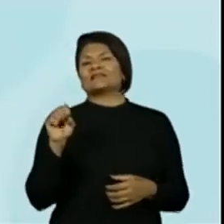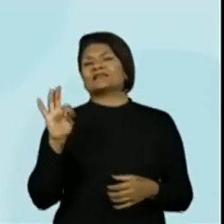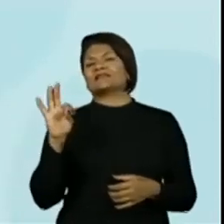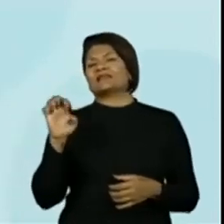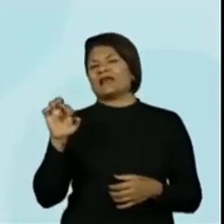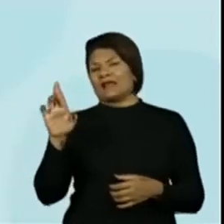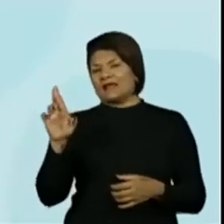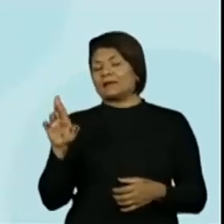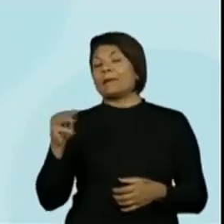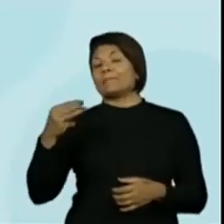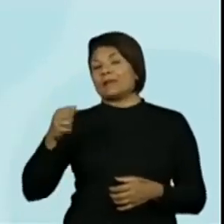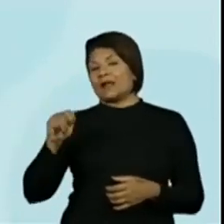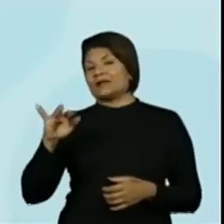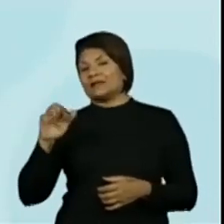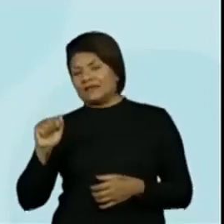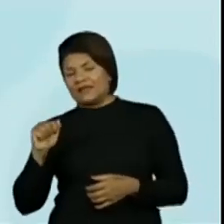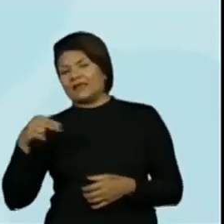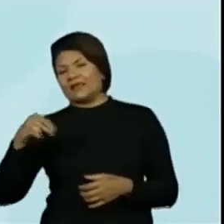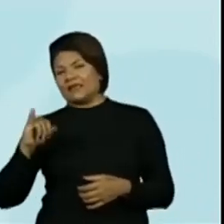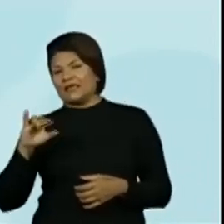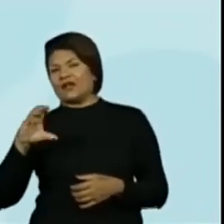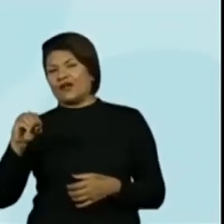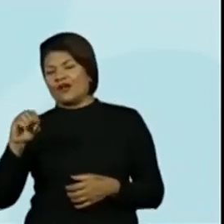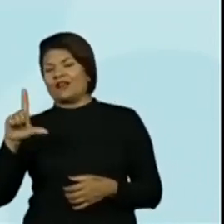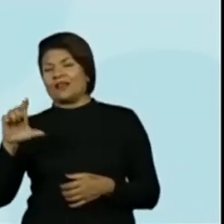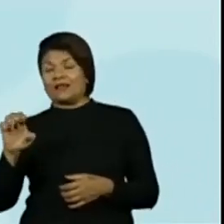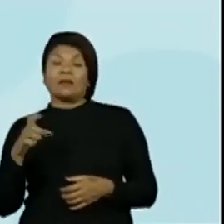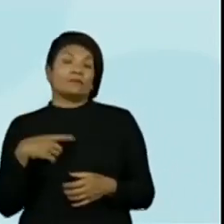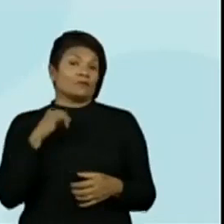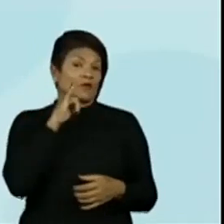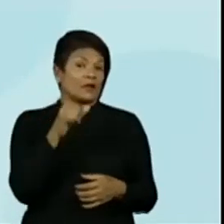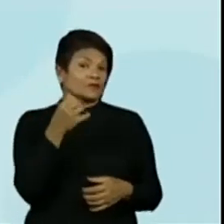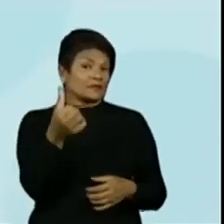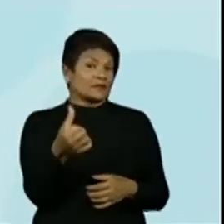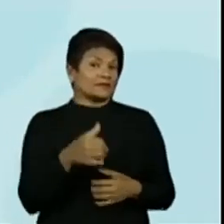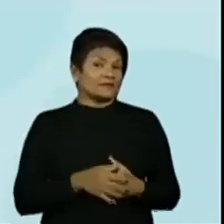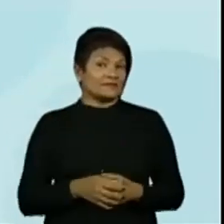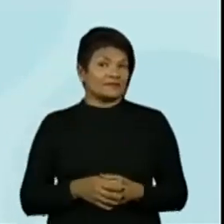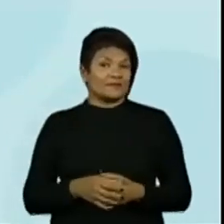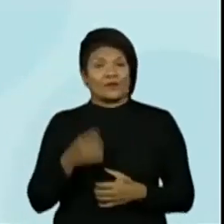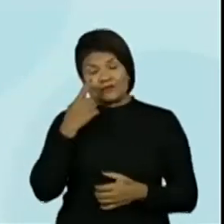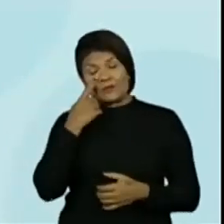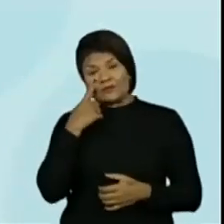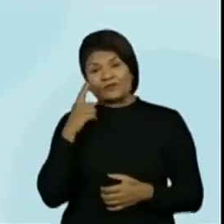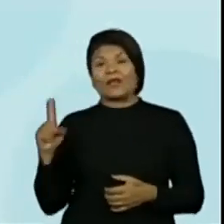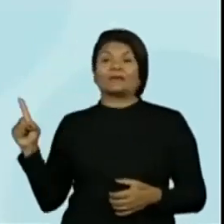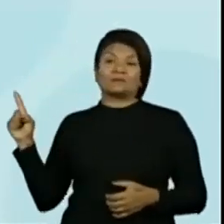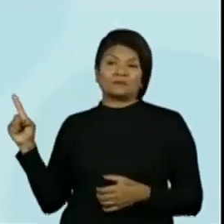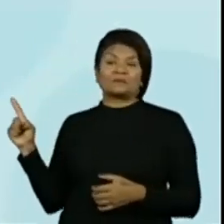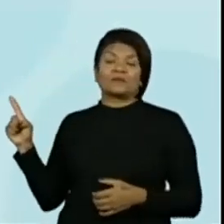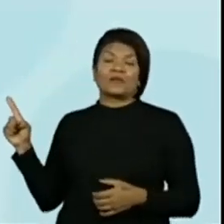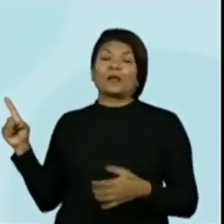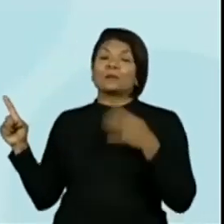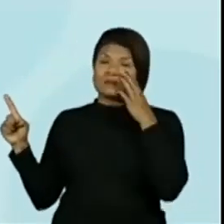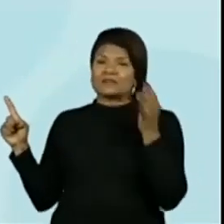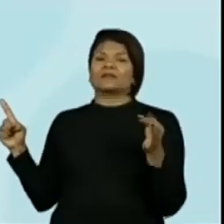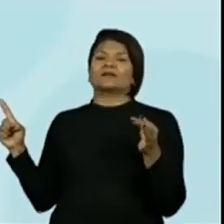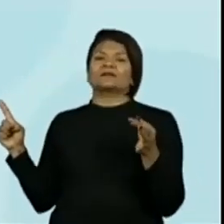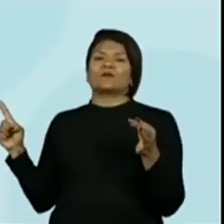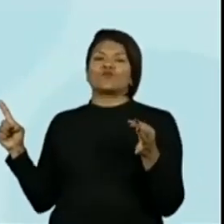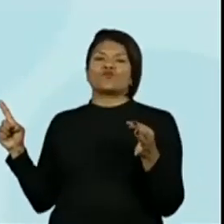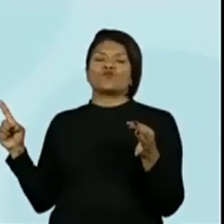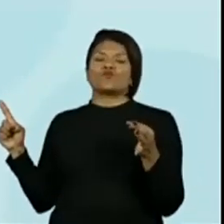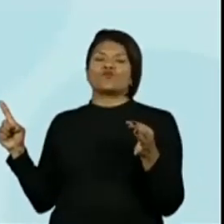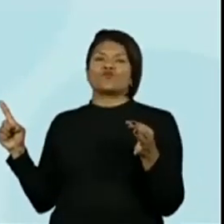são 6. Vamos então conferir aí quantos são? Então, prestando atenção na tela, olha